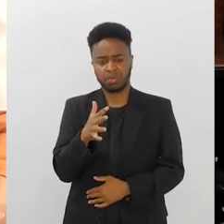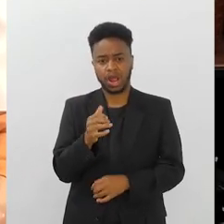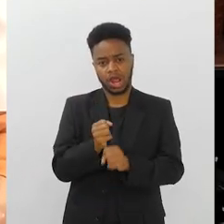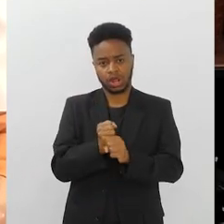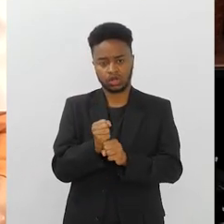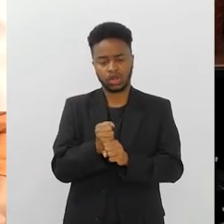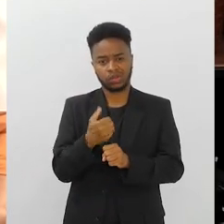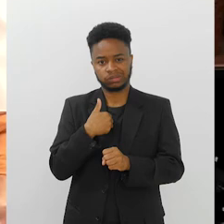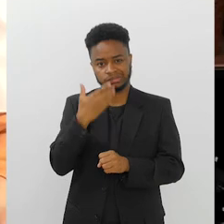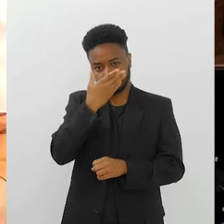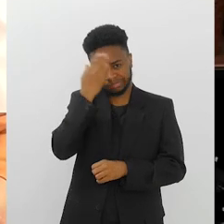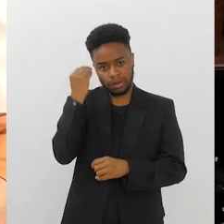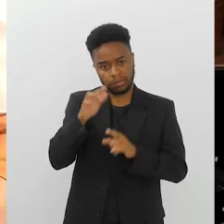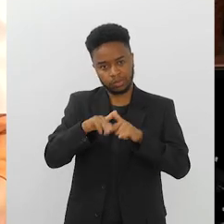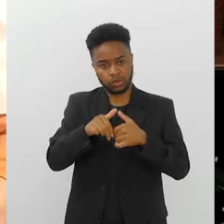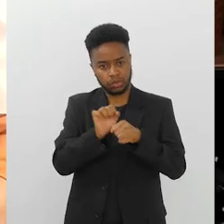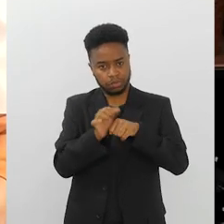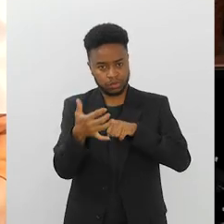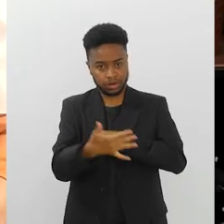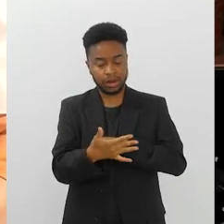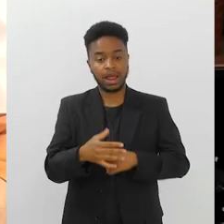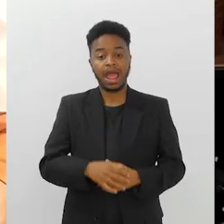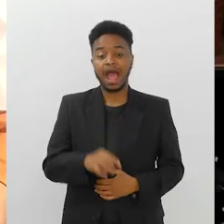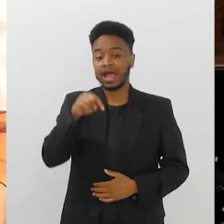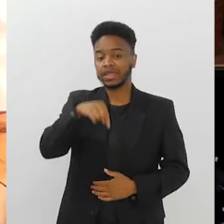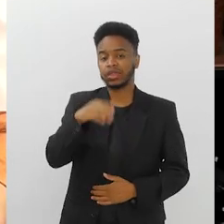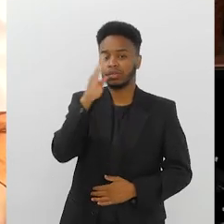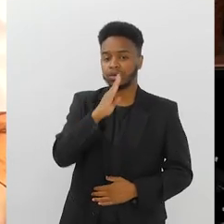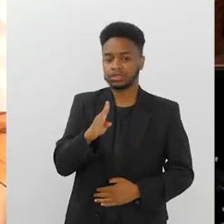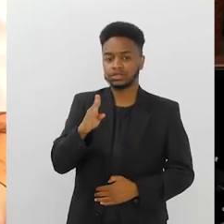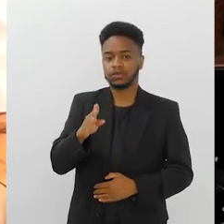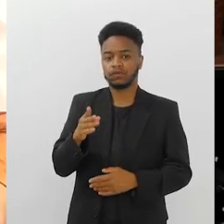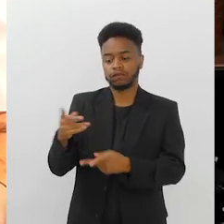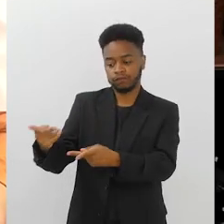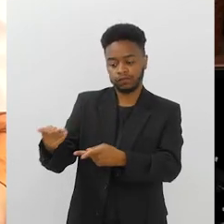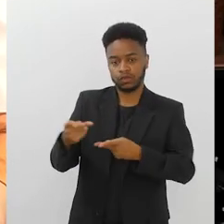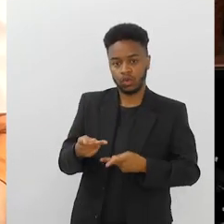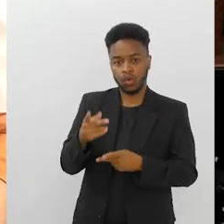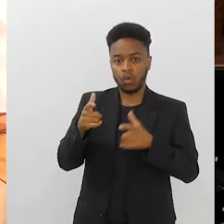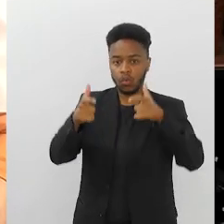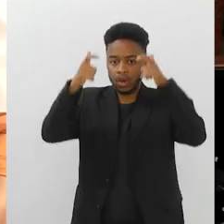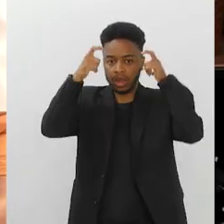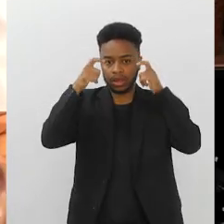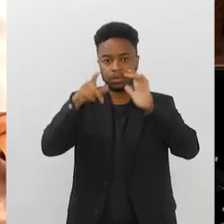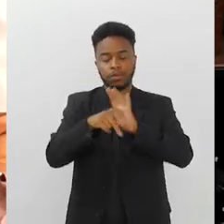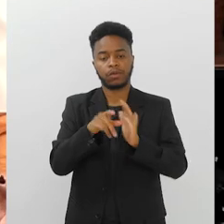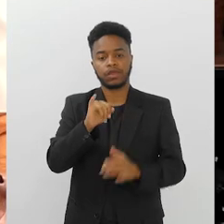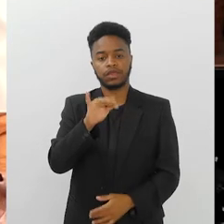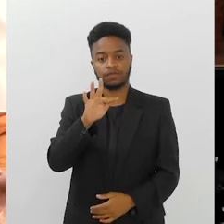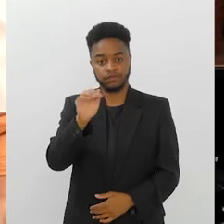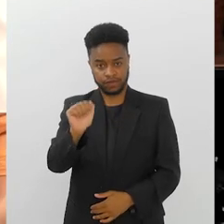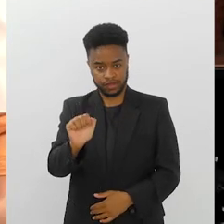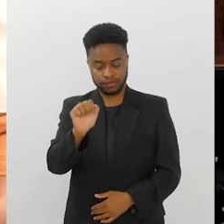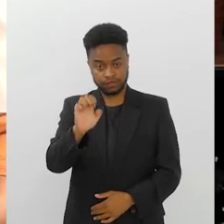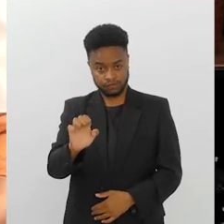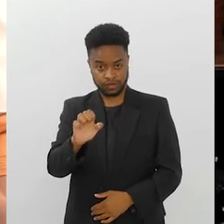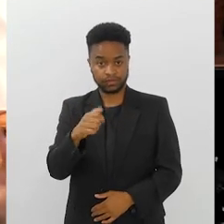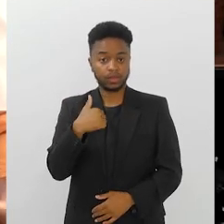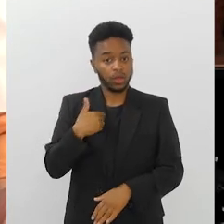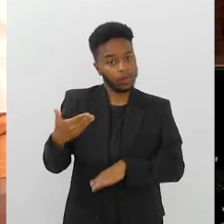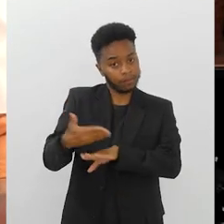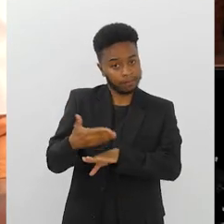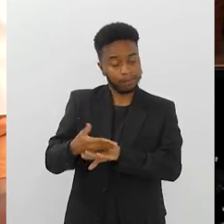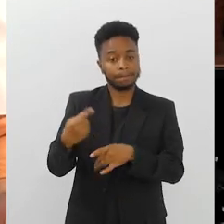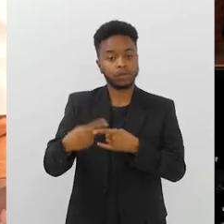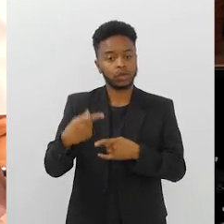eh nós recebemos aqui no Brasil o rei de fé Sim correto eu participei porque fui eu que